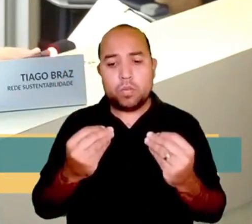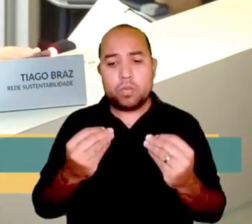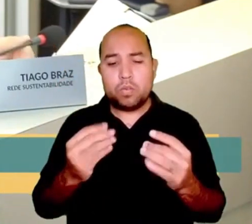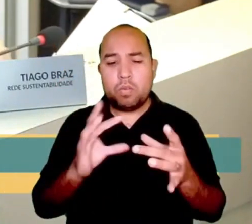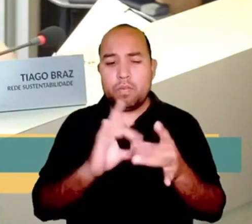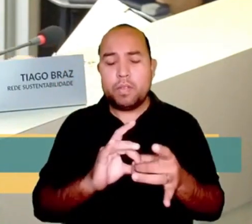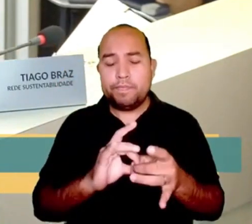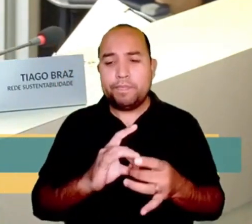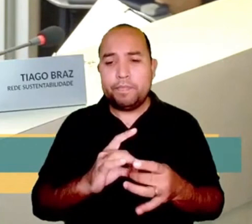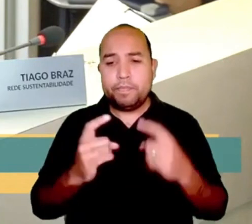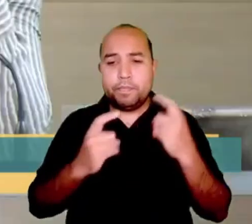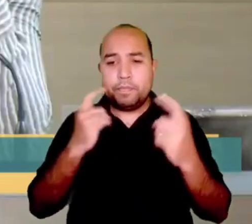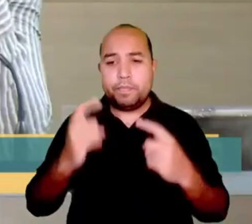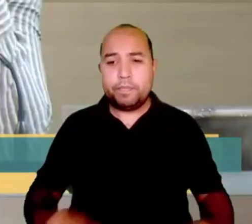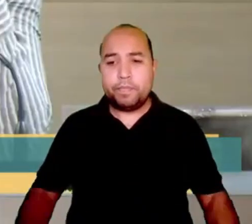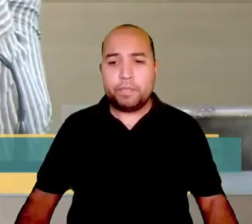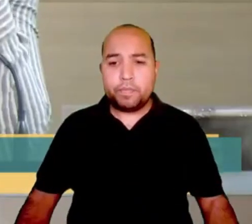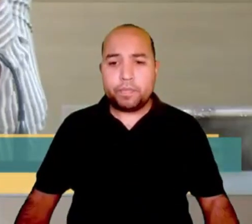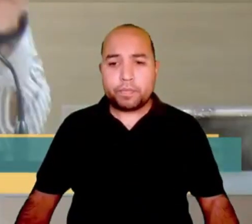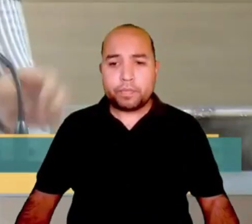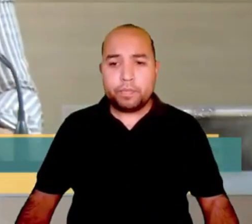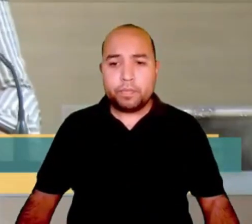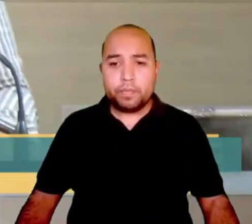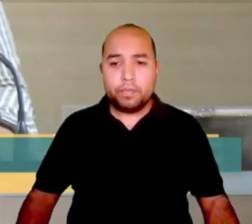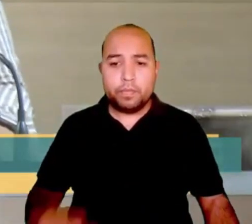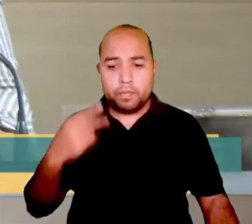Obrigado. Com a palavra, vereadora doutora Regina Cioff.